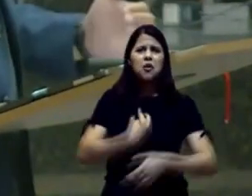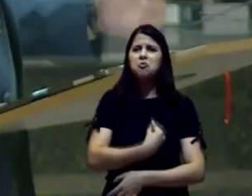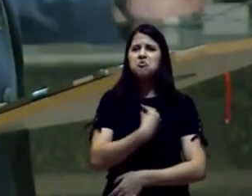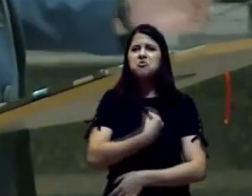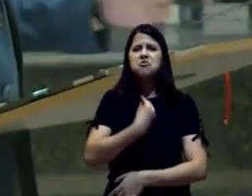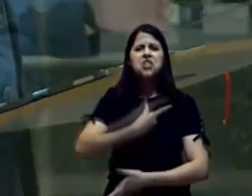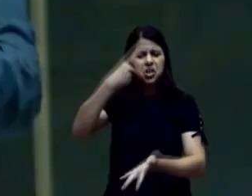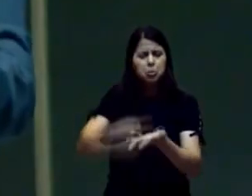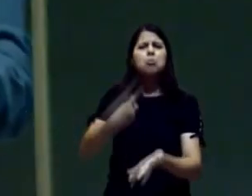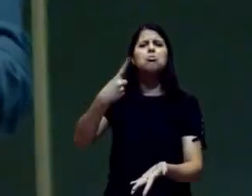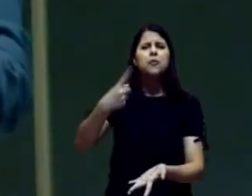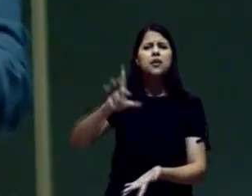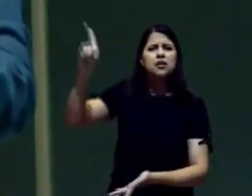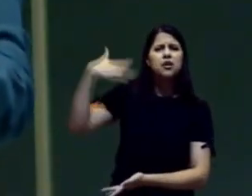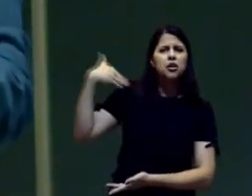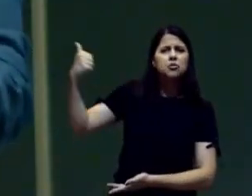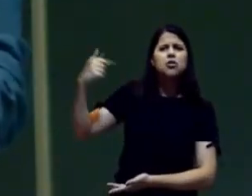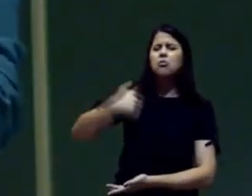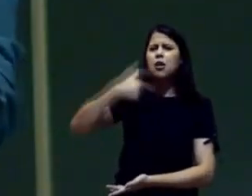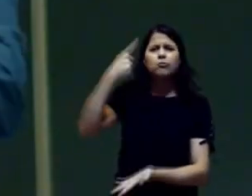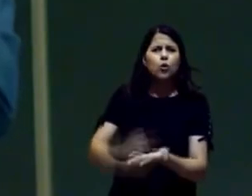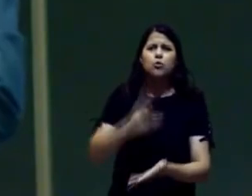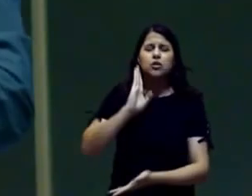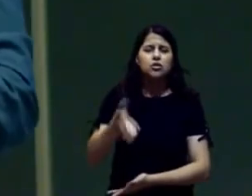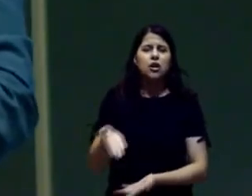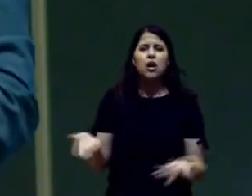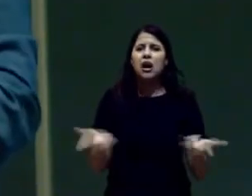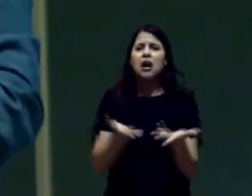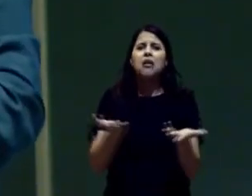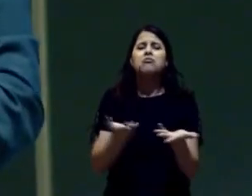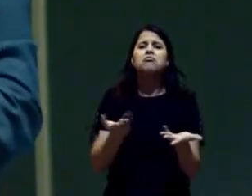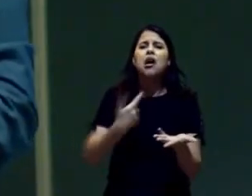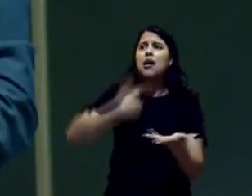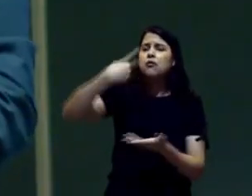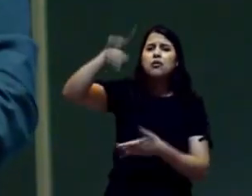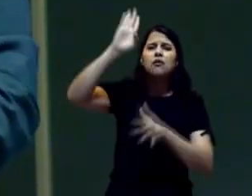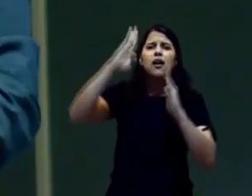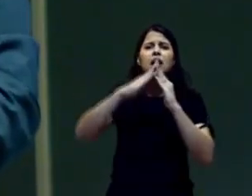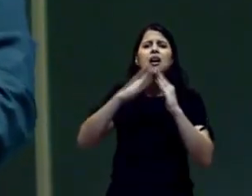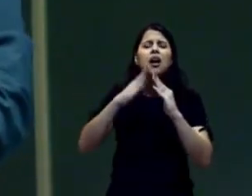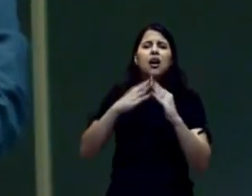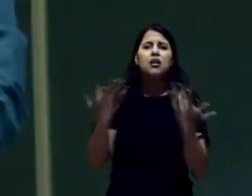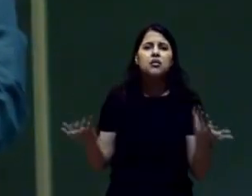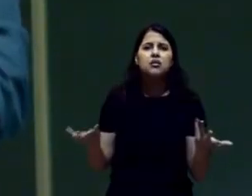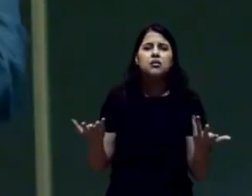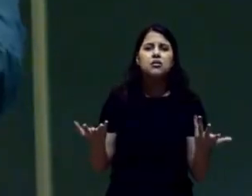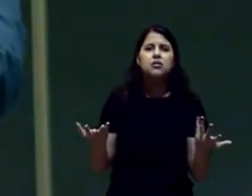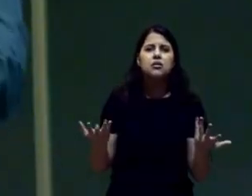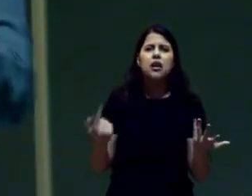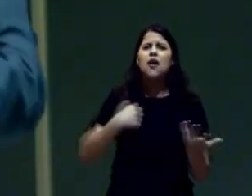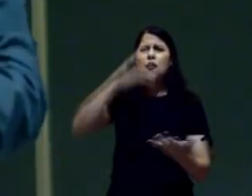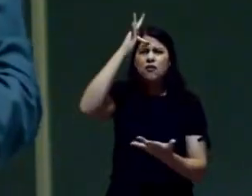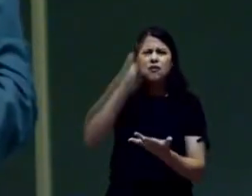carreira. Eu estou arrumando a minha mala para ir para casa. E dentro da minha mala para ir para casa, para voltar para casa, eu estou guardando a minha